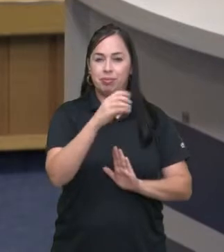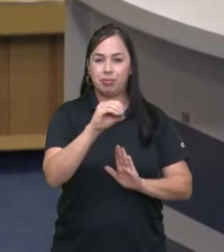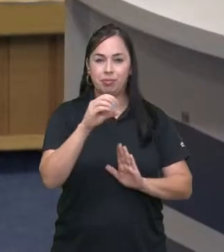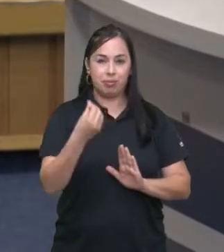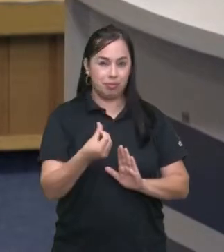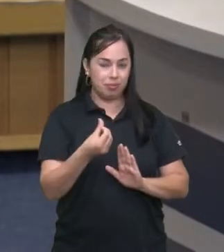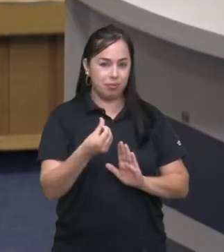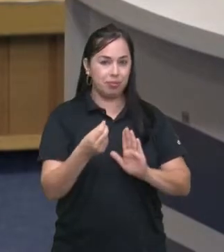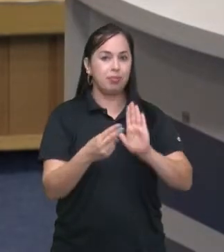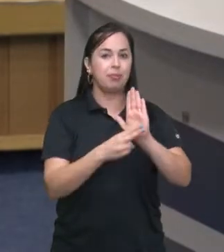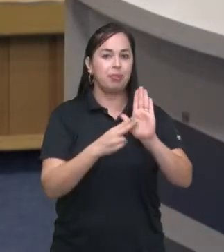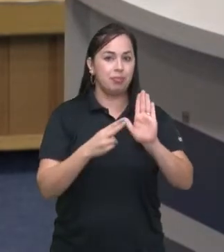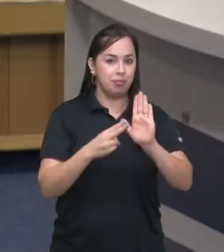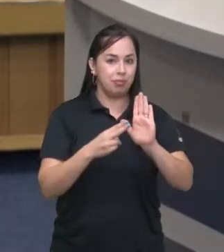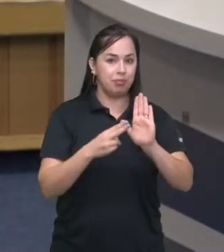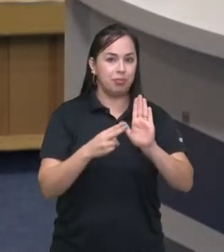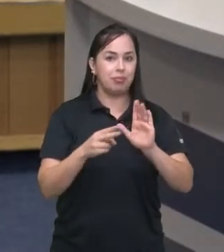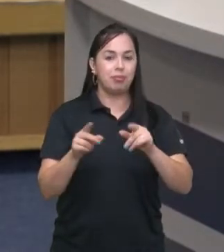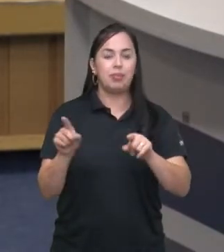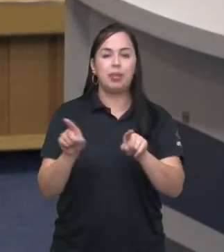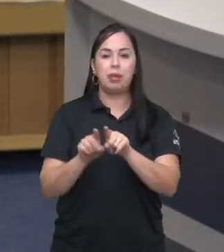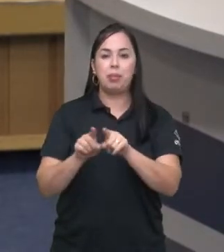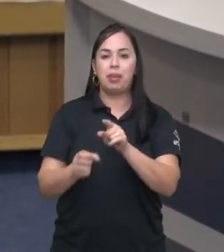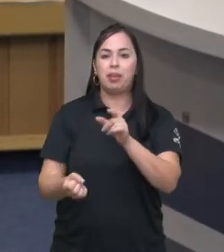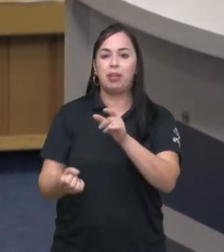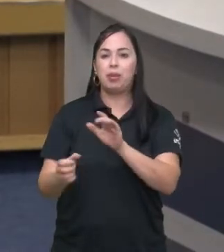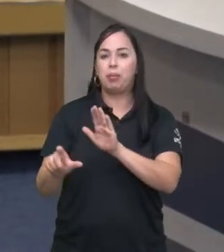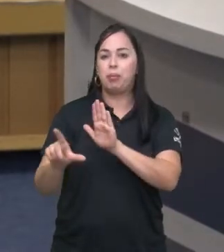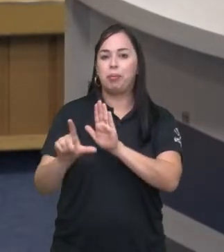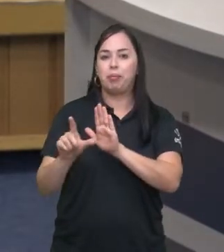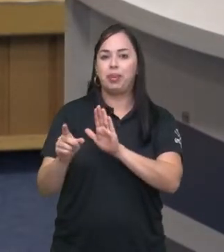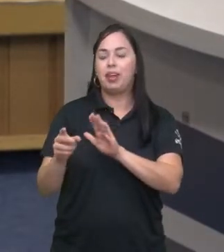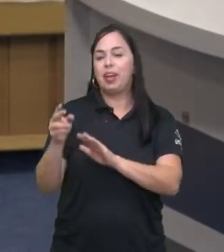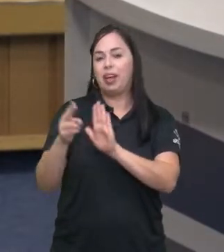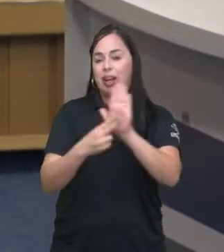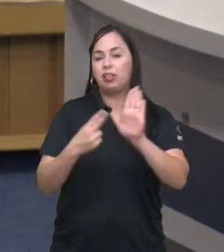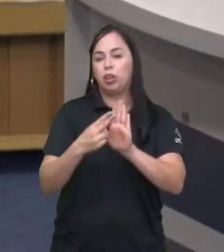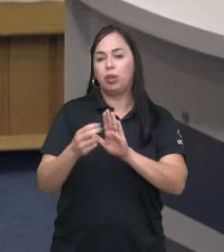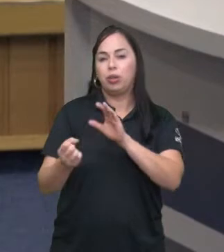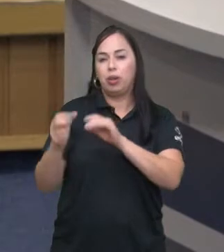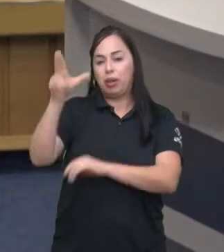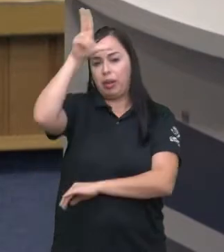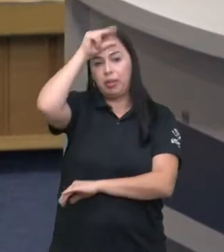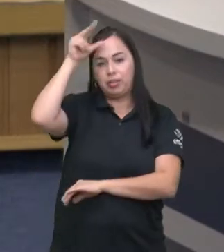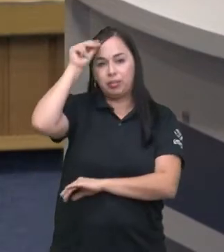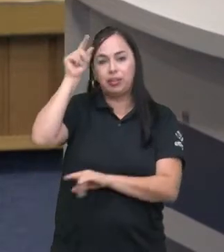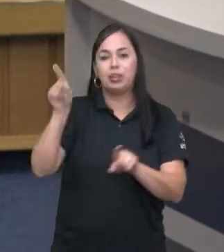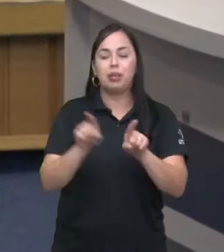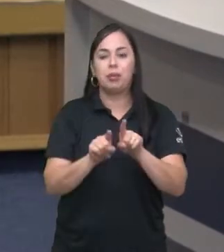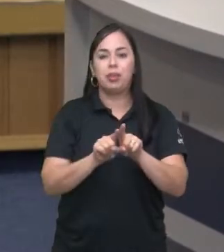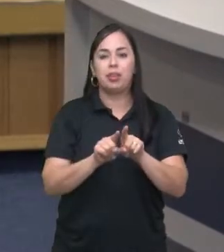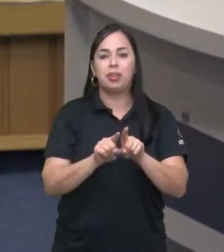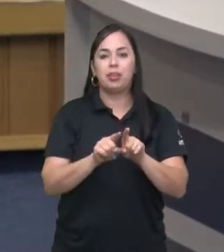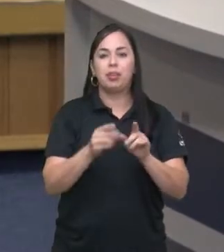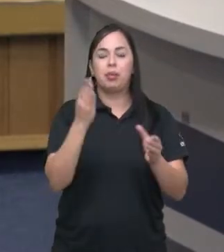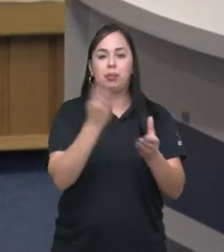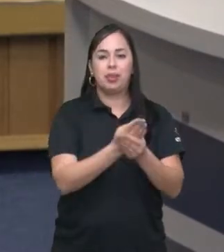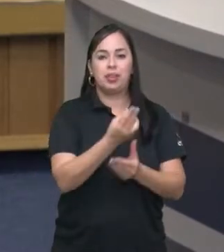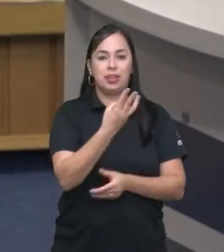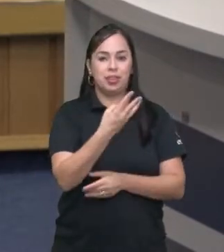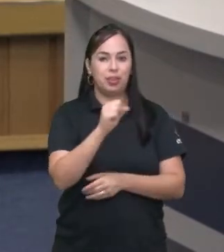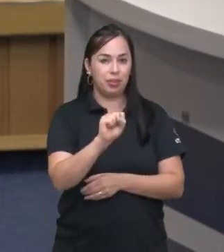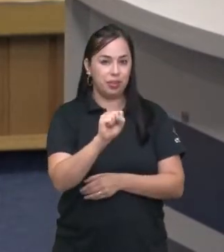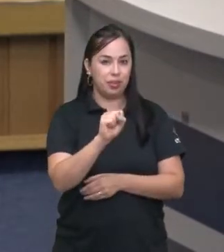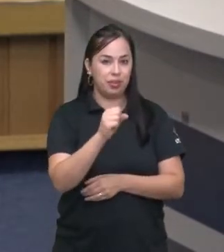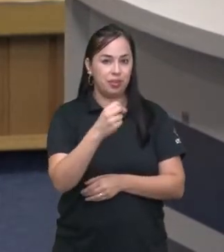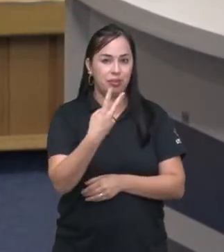106/2022, de autoria também do Poder Executivo. E por último, senhor presidente, o processo número